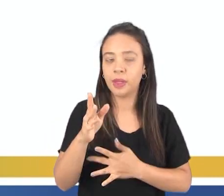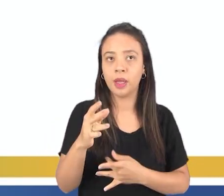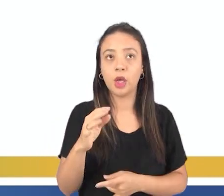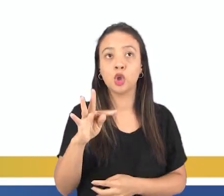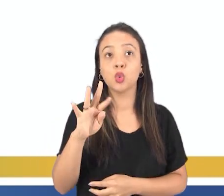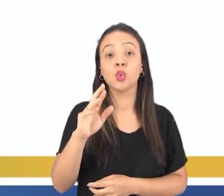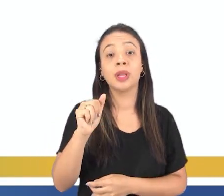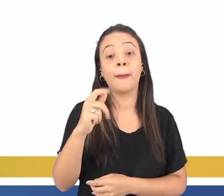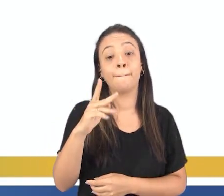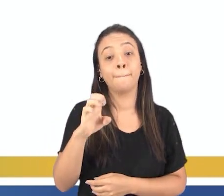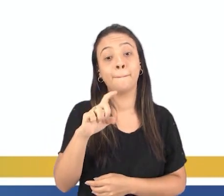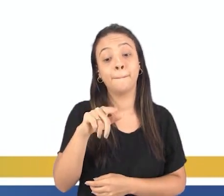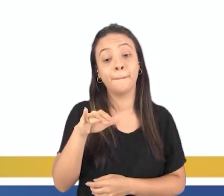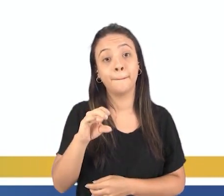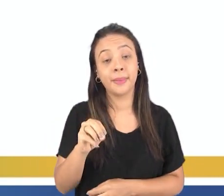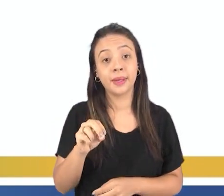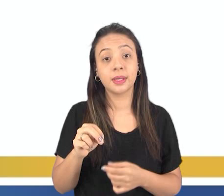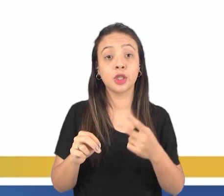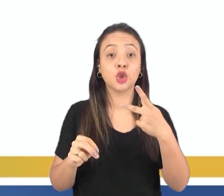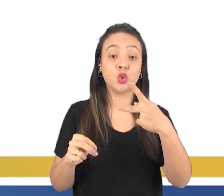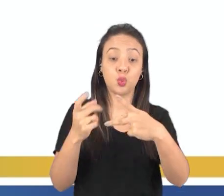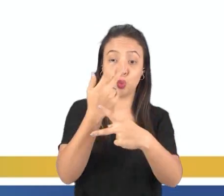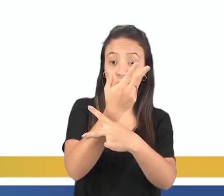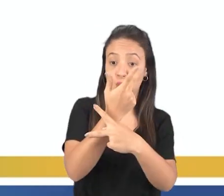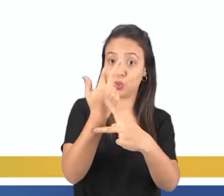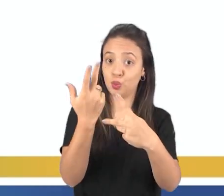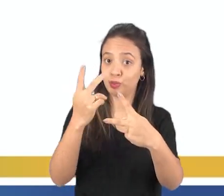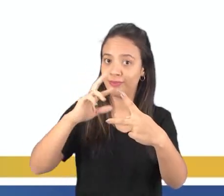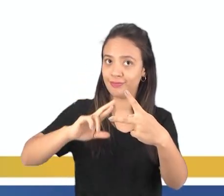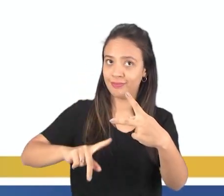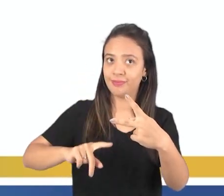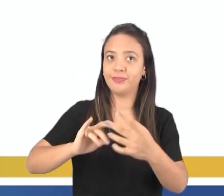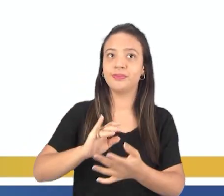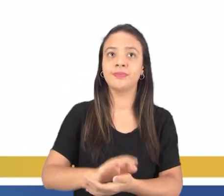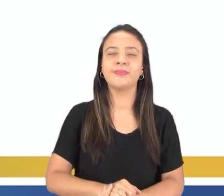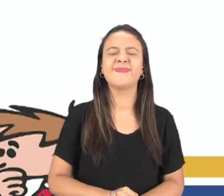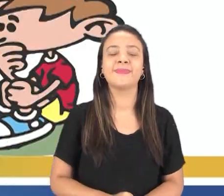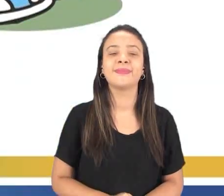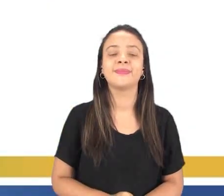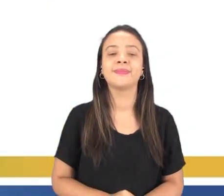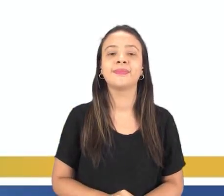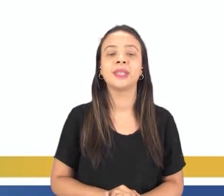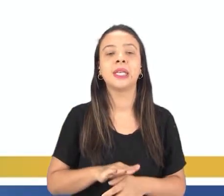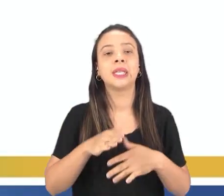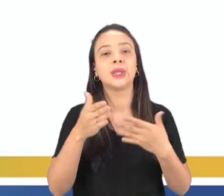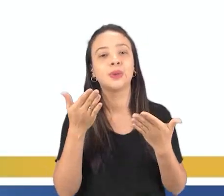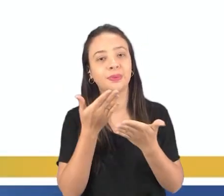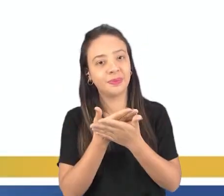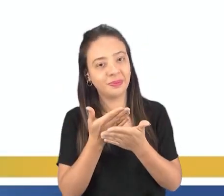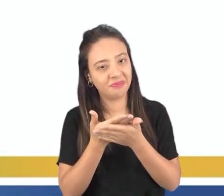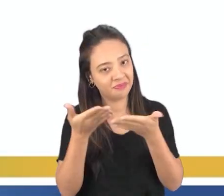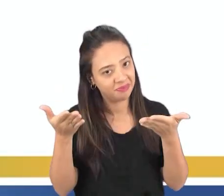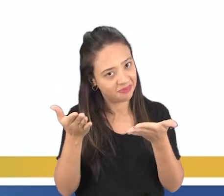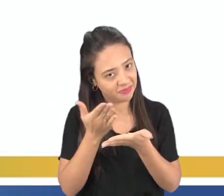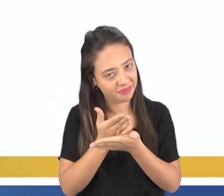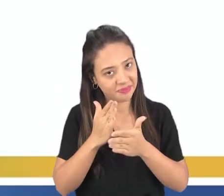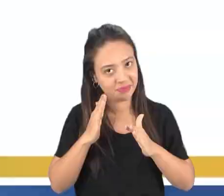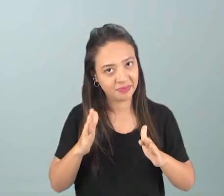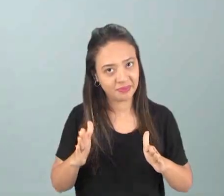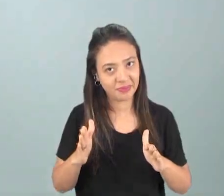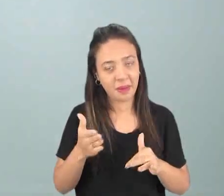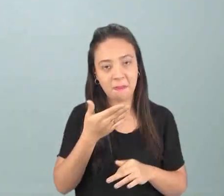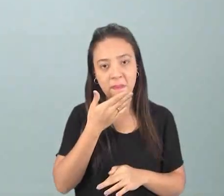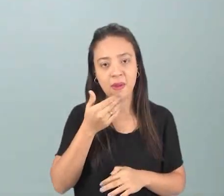trapézio isósceles belezinha muito bem Então pessoal Essa foi a aula de hoje a gente